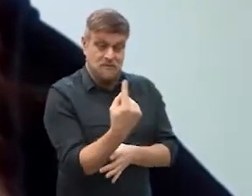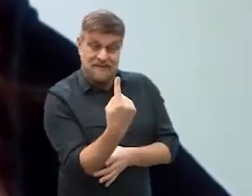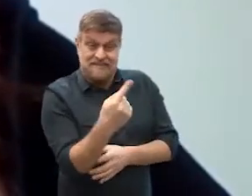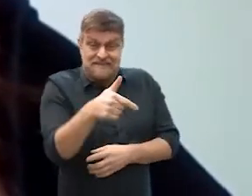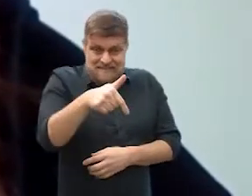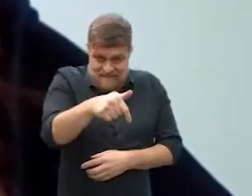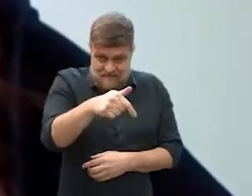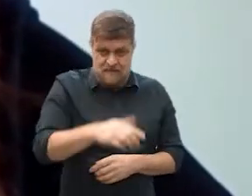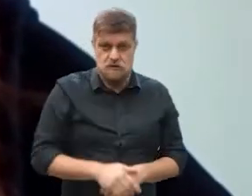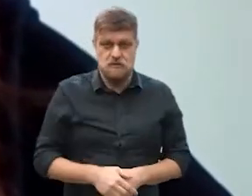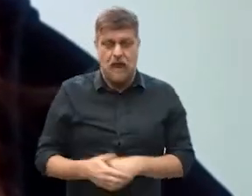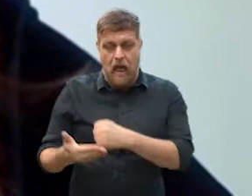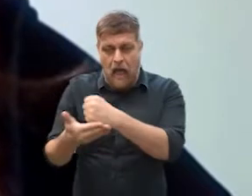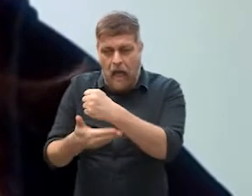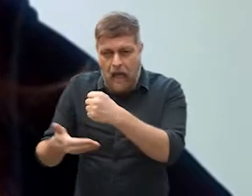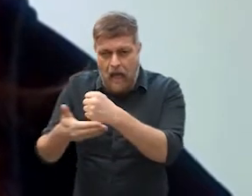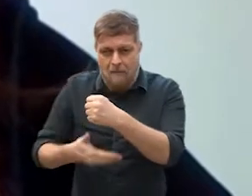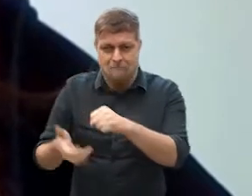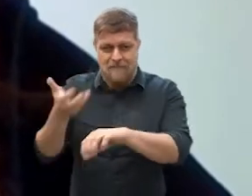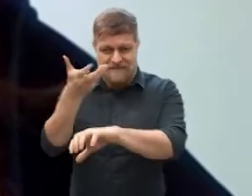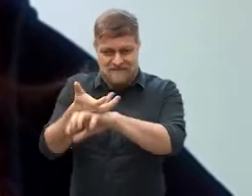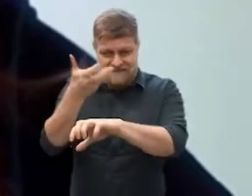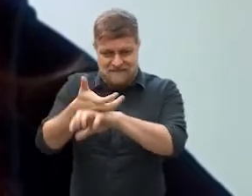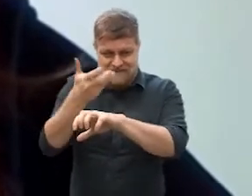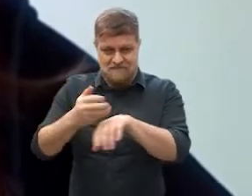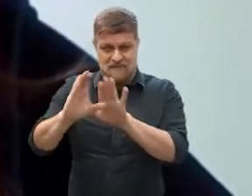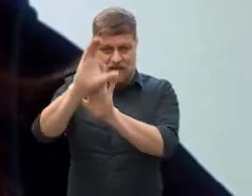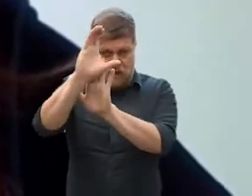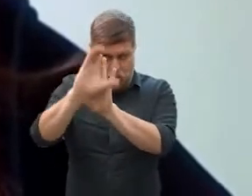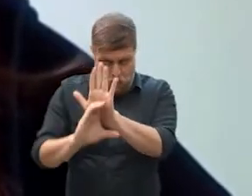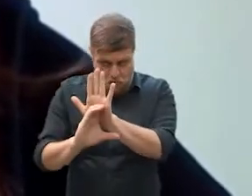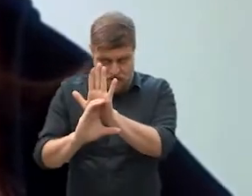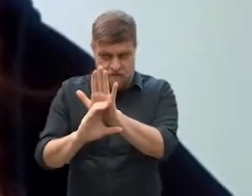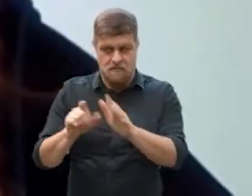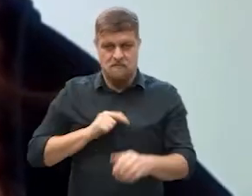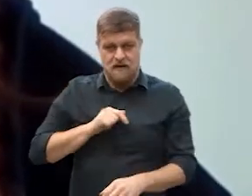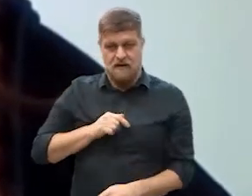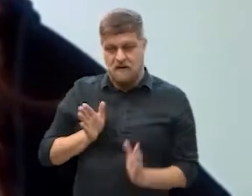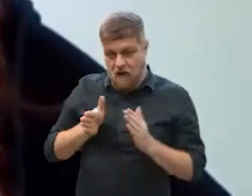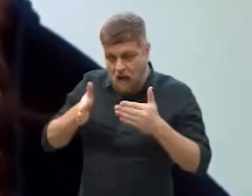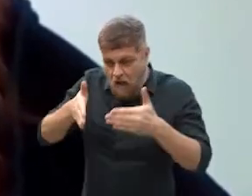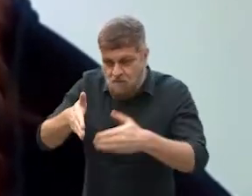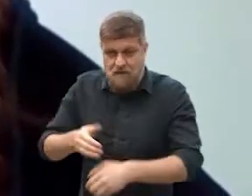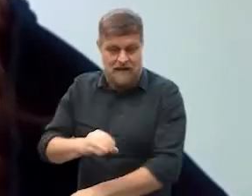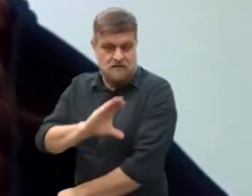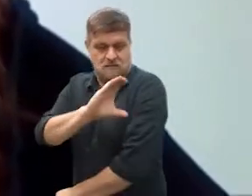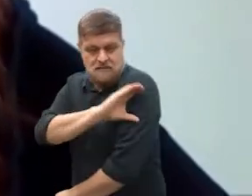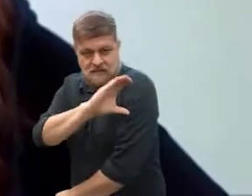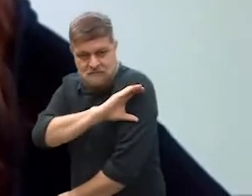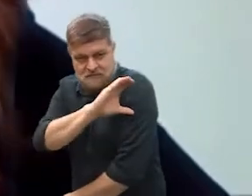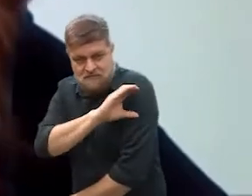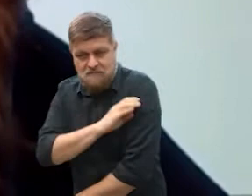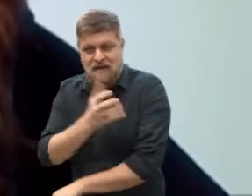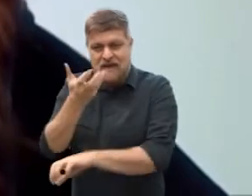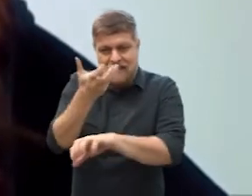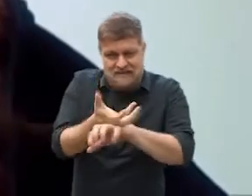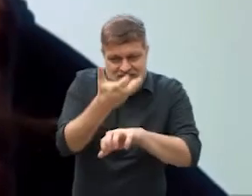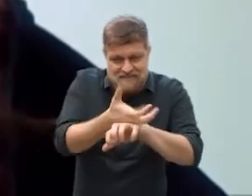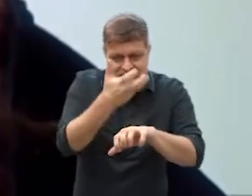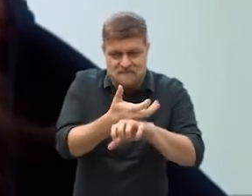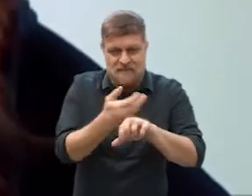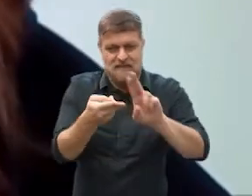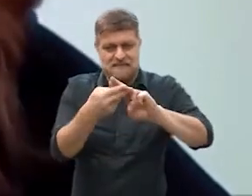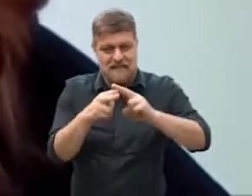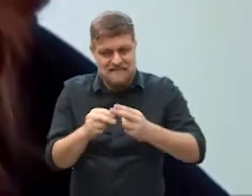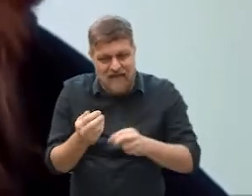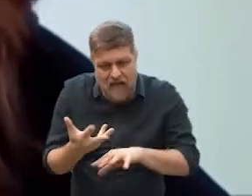aí a nova Base Comum Curricular, Nacional Comum Curricular para o Ensino Médio, com as habilidades e competências específicas para o Ensino Médio,